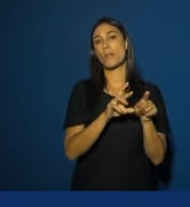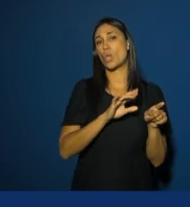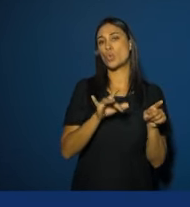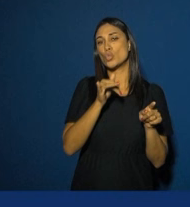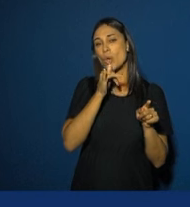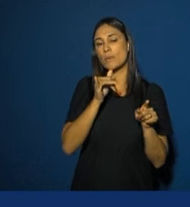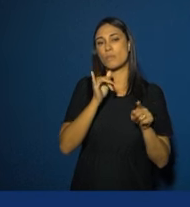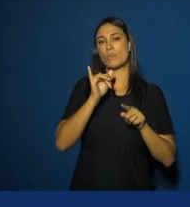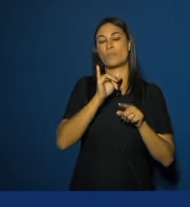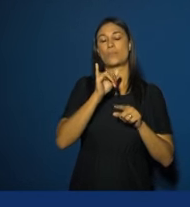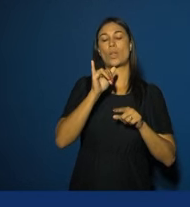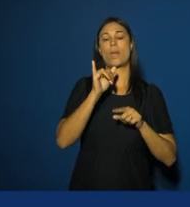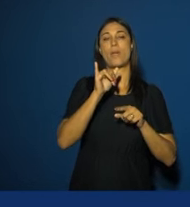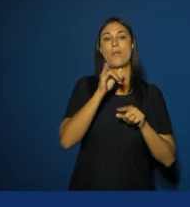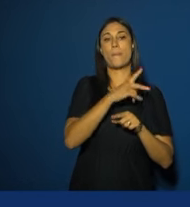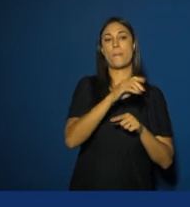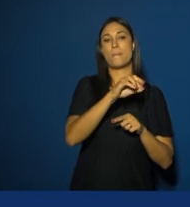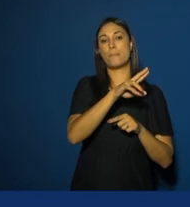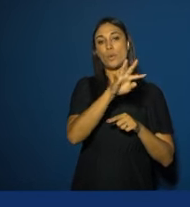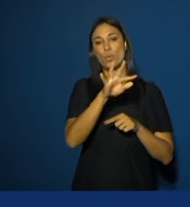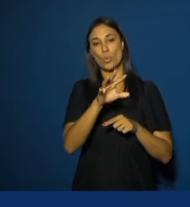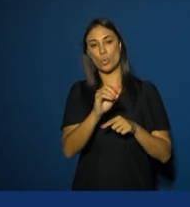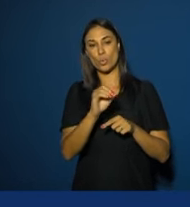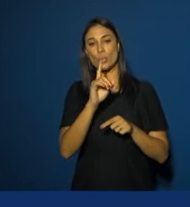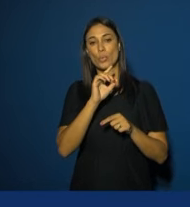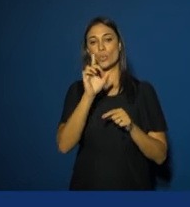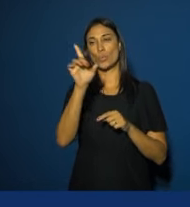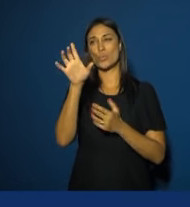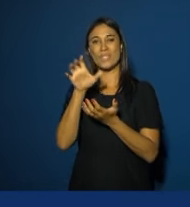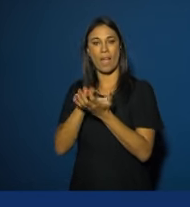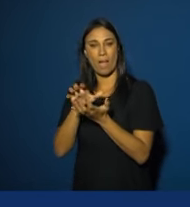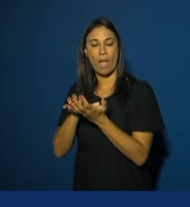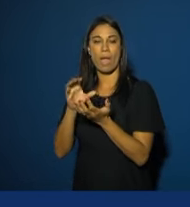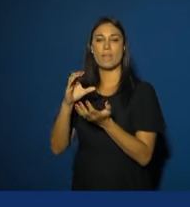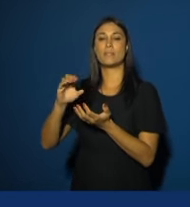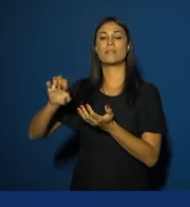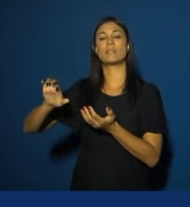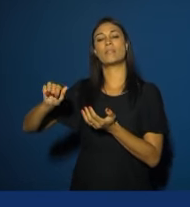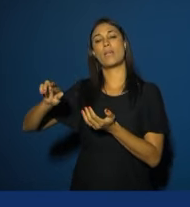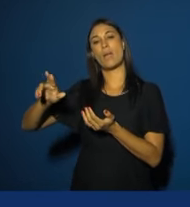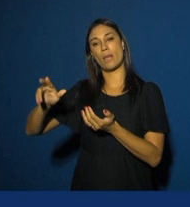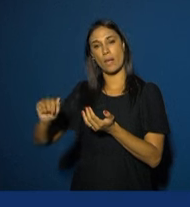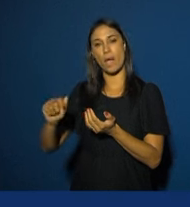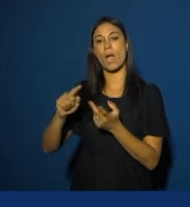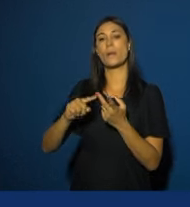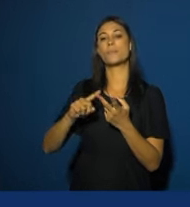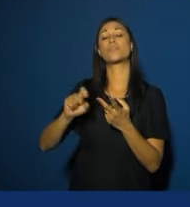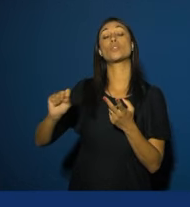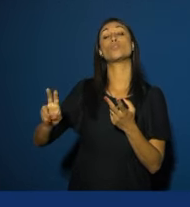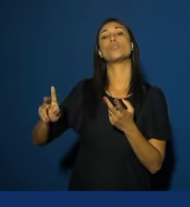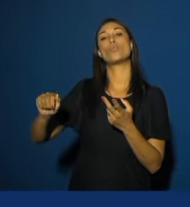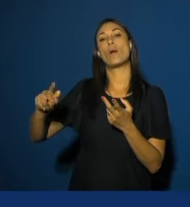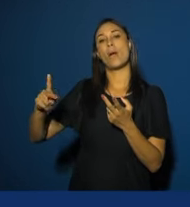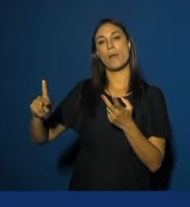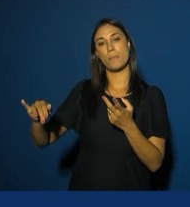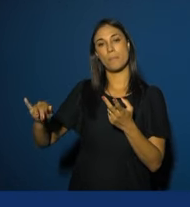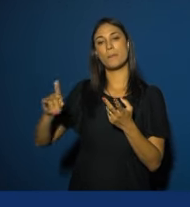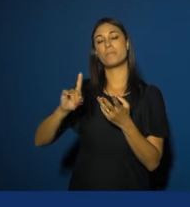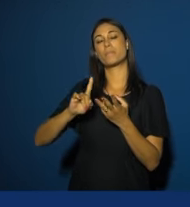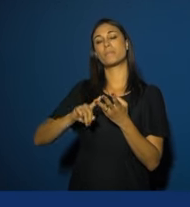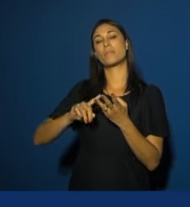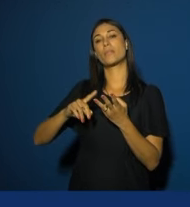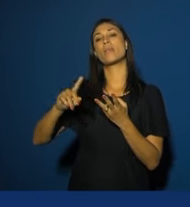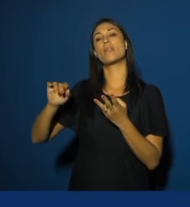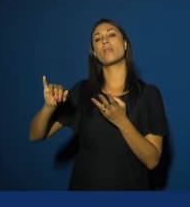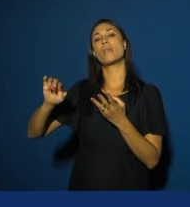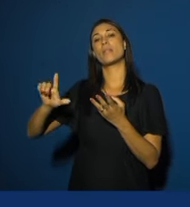só o Porto São Luís, mas o Porto Percê no Ceará, o Porto de Suape, em